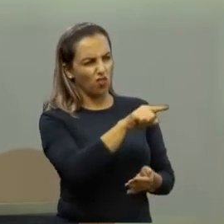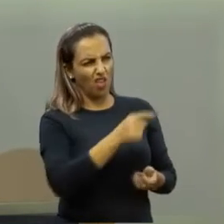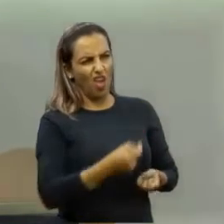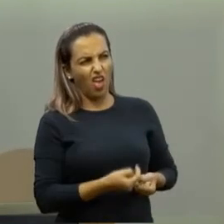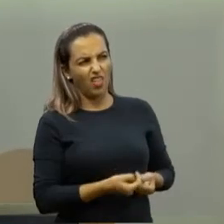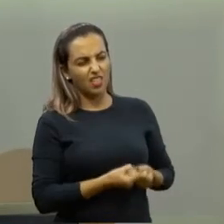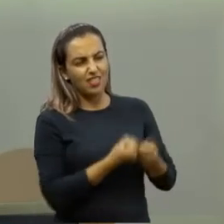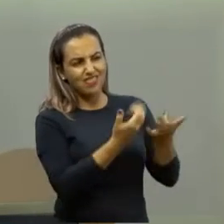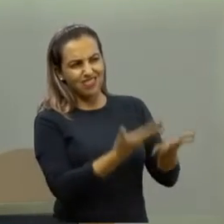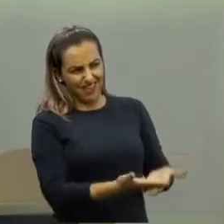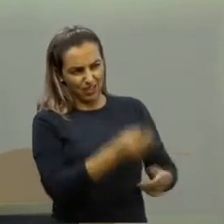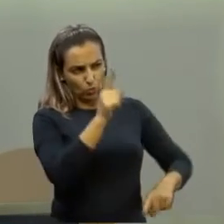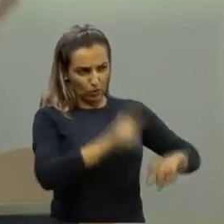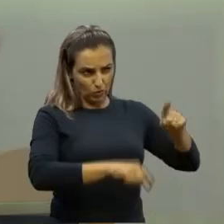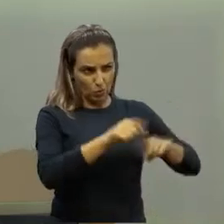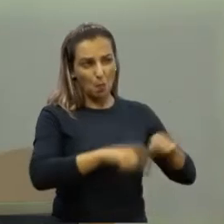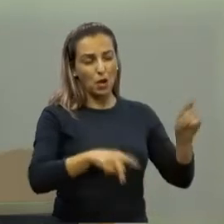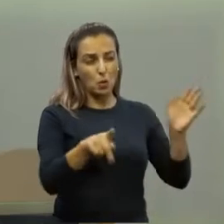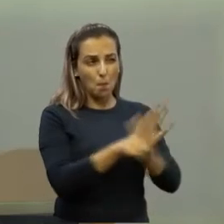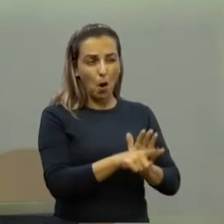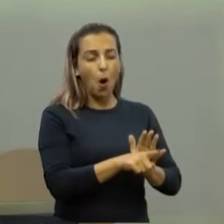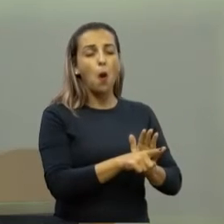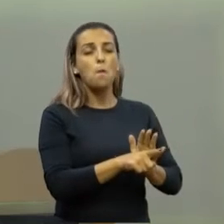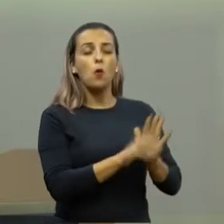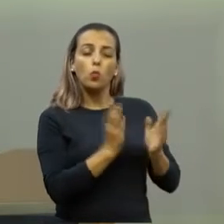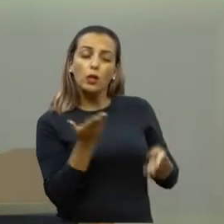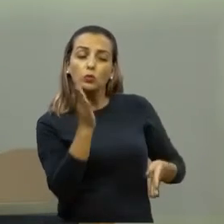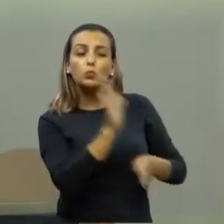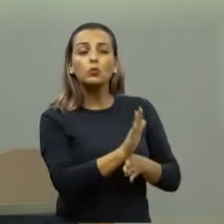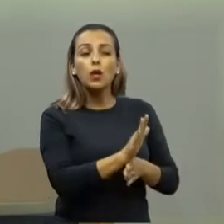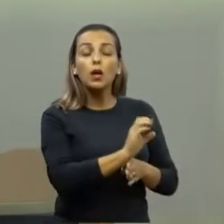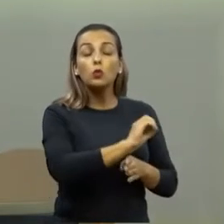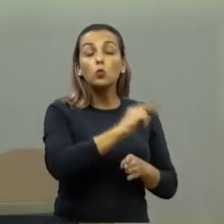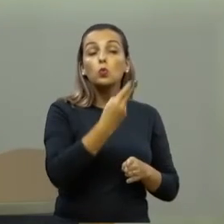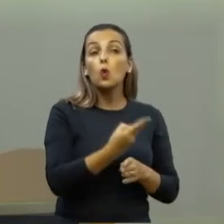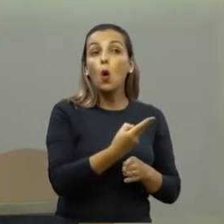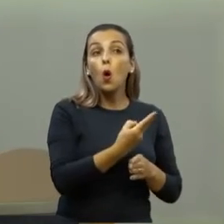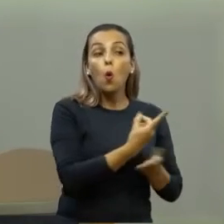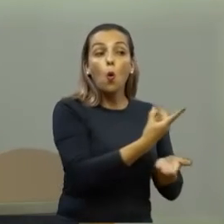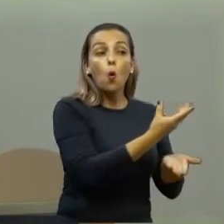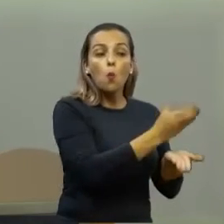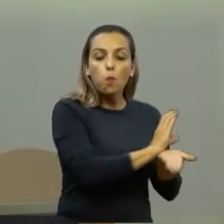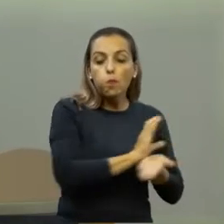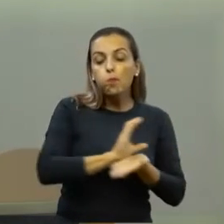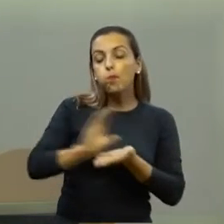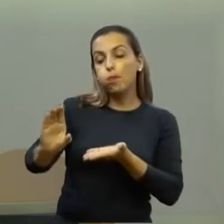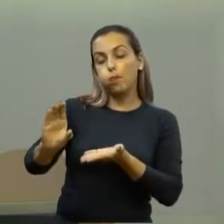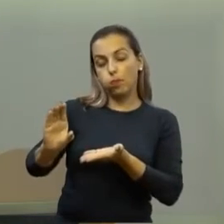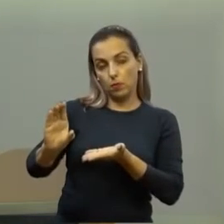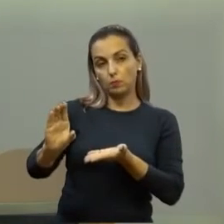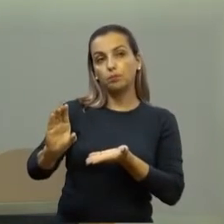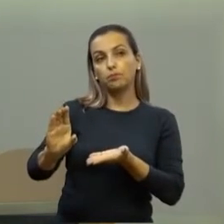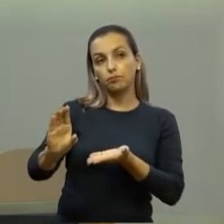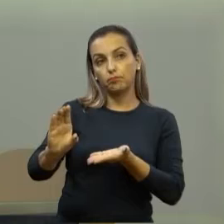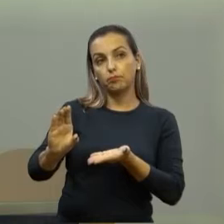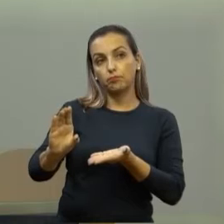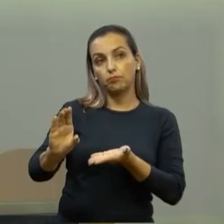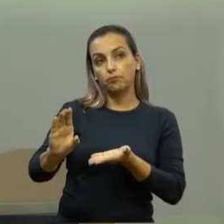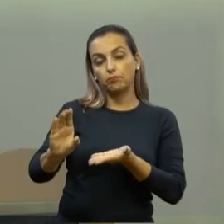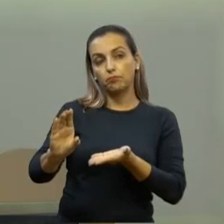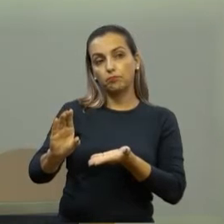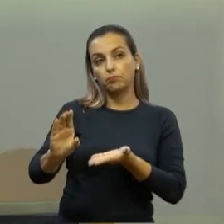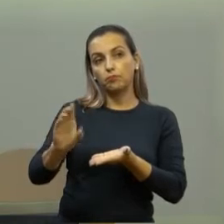estão dando e sumo para Santa Casa tipo uma caridade ou vocês estão repassando o repasse que não foi